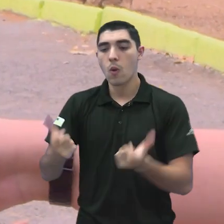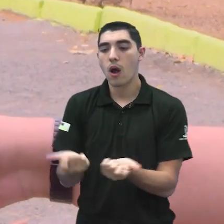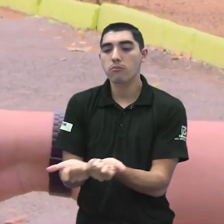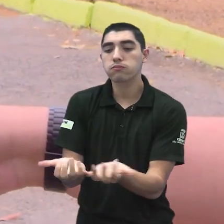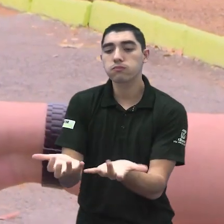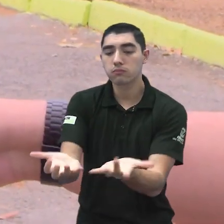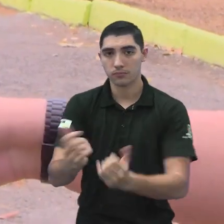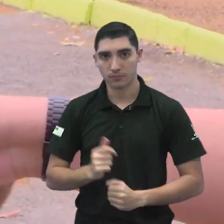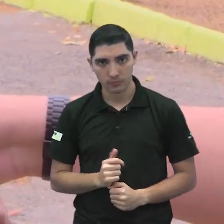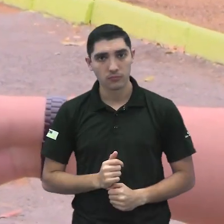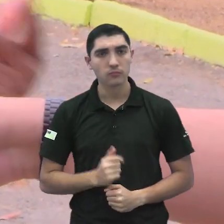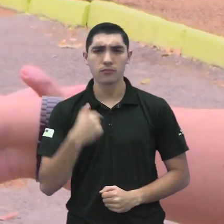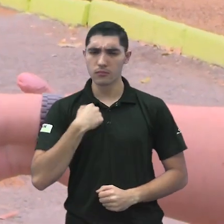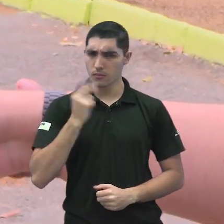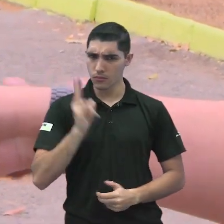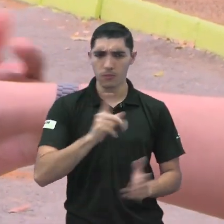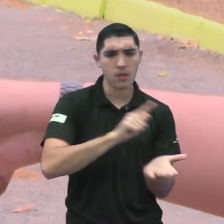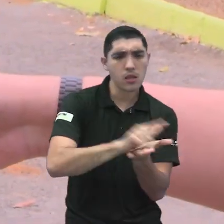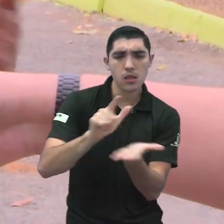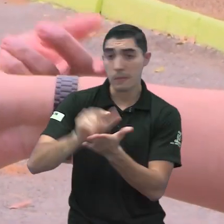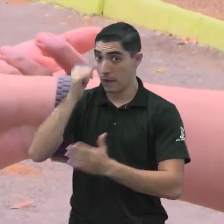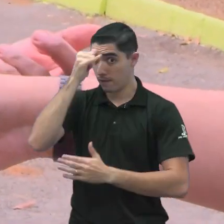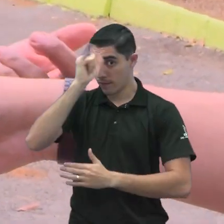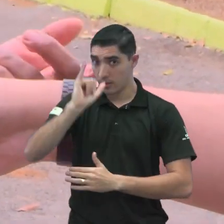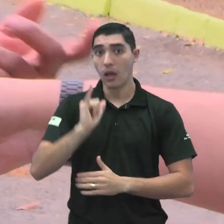estou sempre limpando os lugares que pode criar o